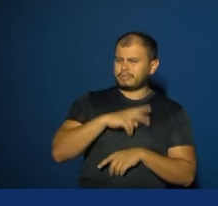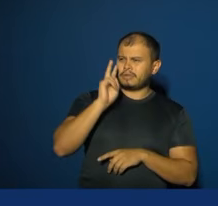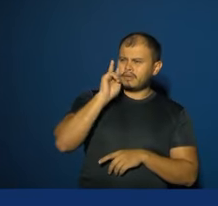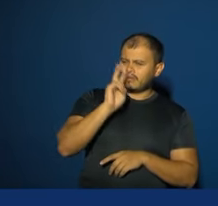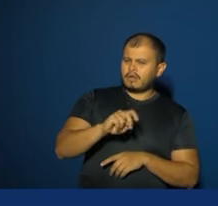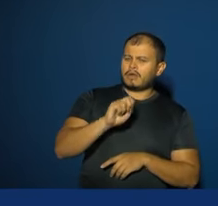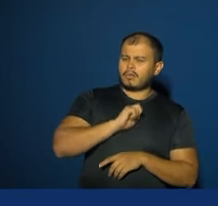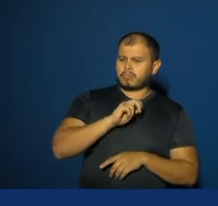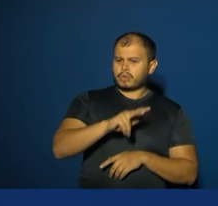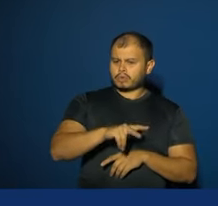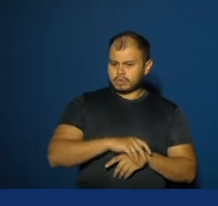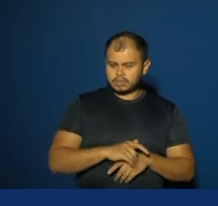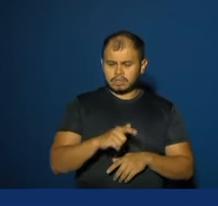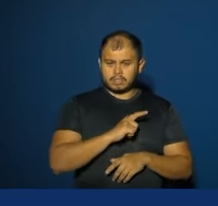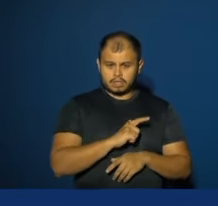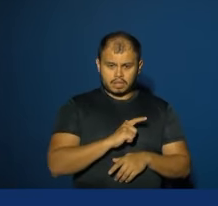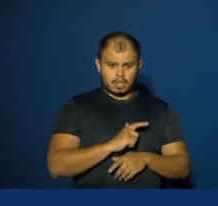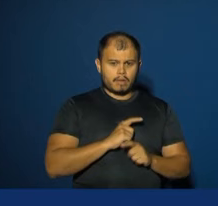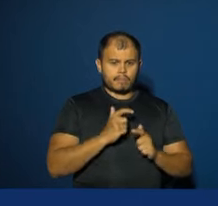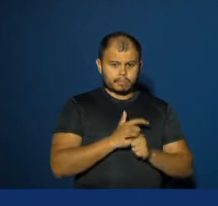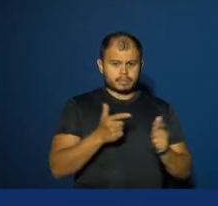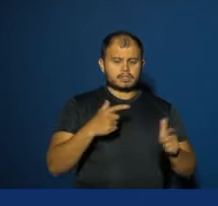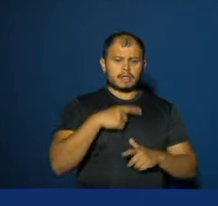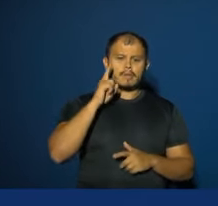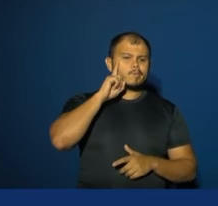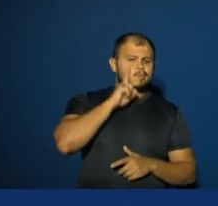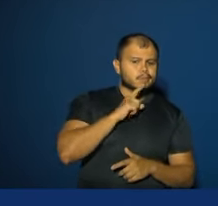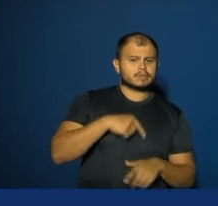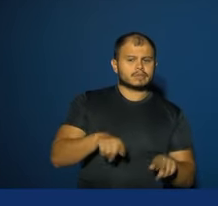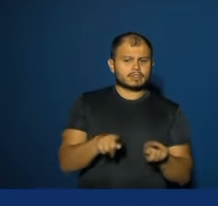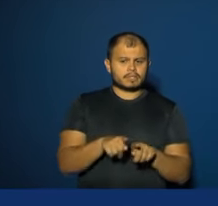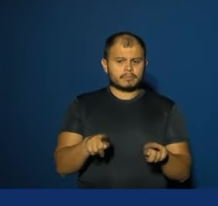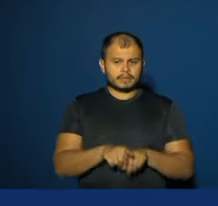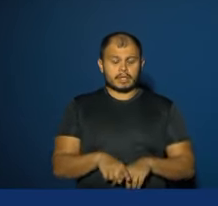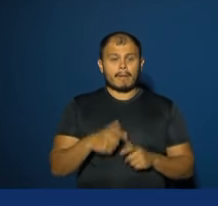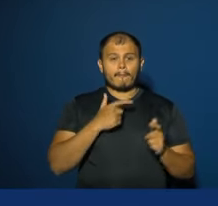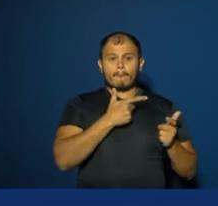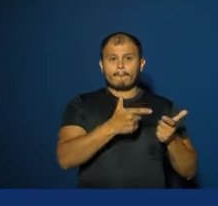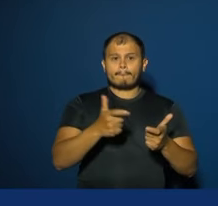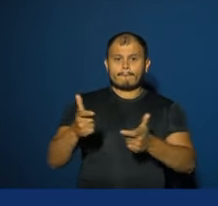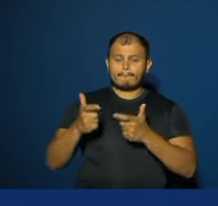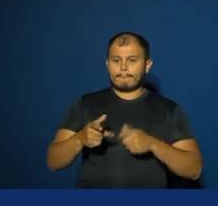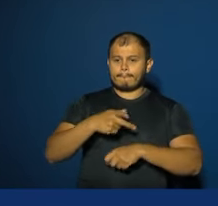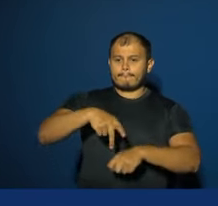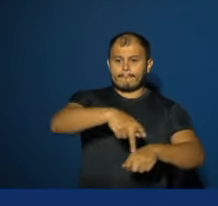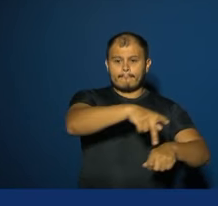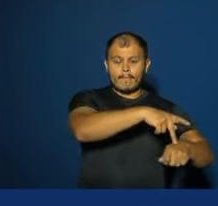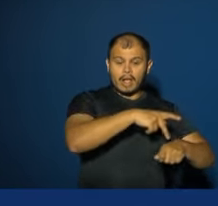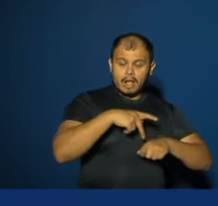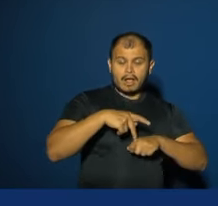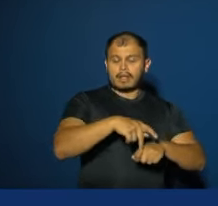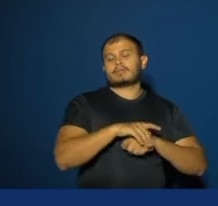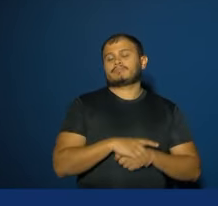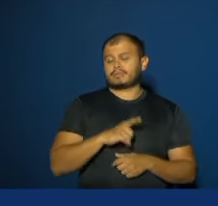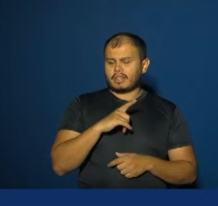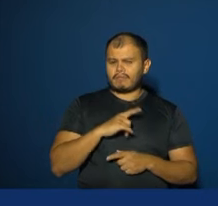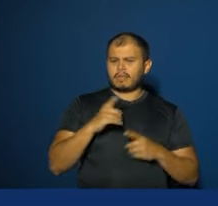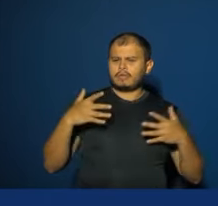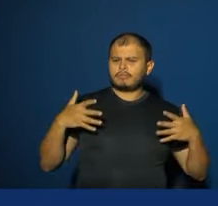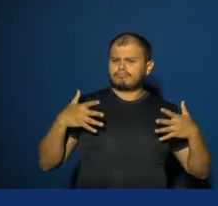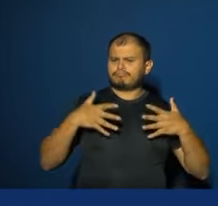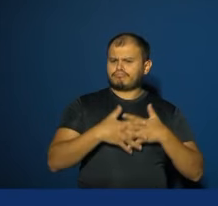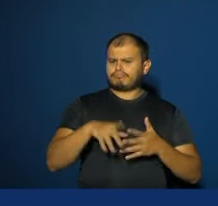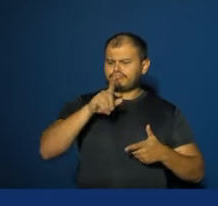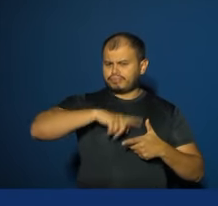Portuguesa que tem concessionárias nos Estados Unidos também e em outros países que eles disseram que viveram uma crise aí danada e